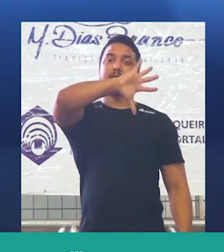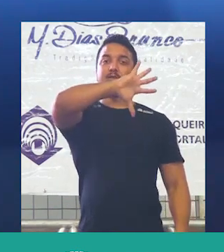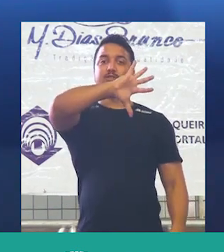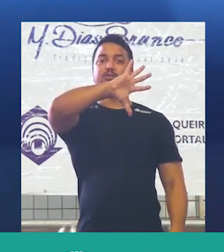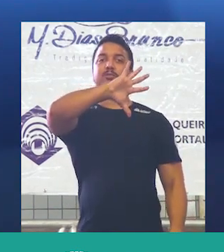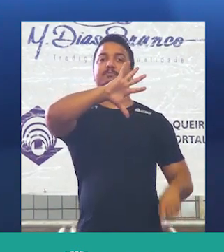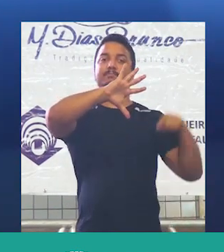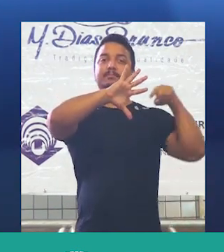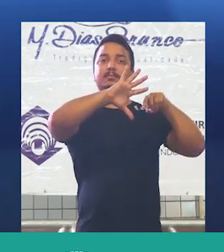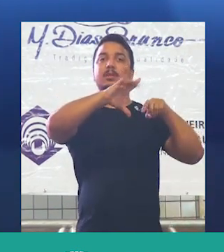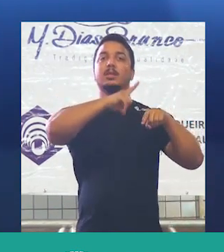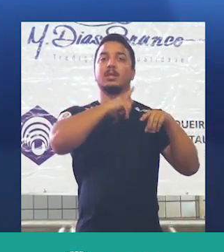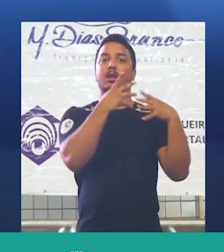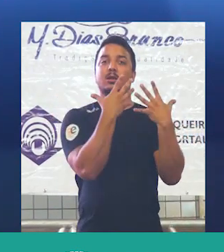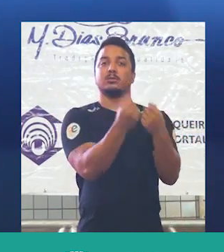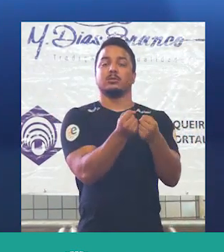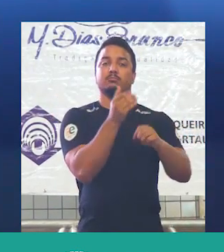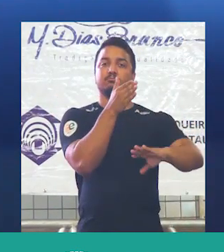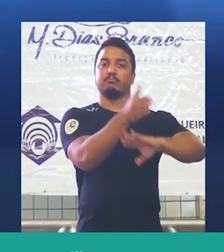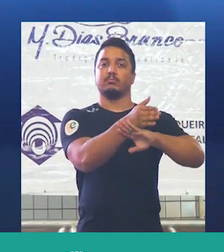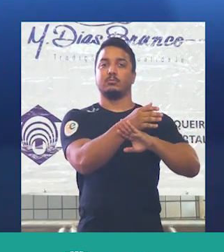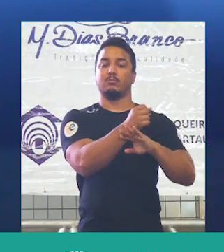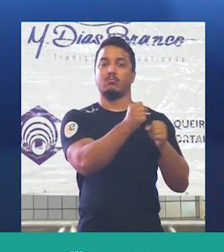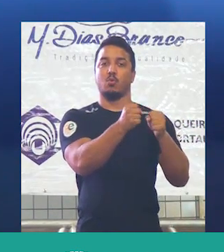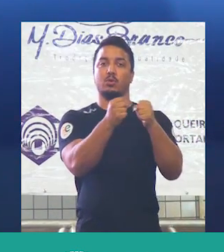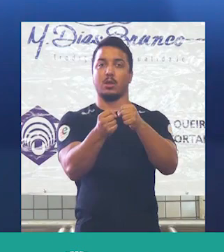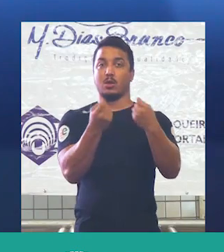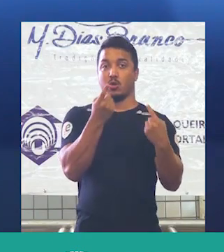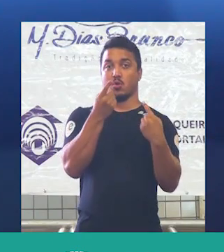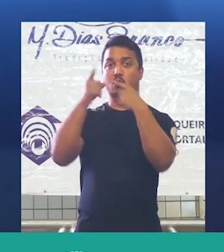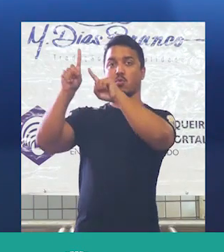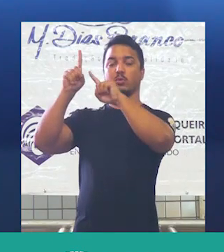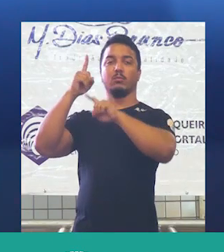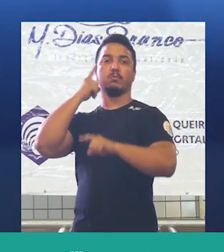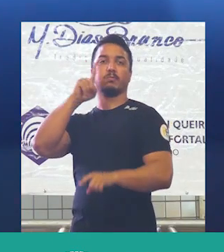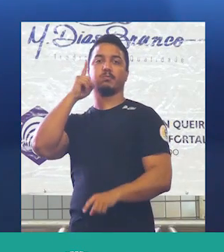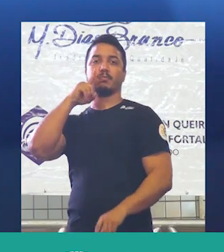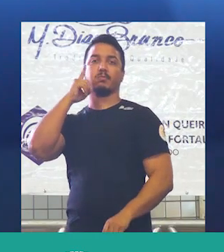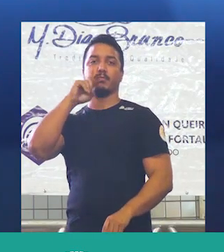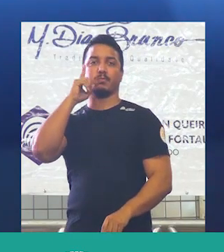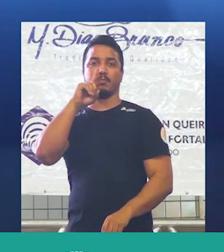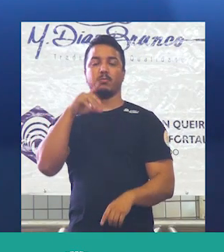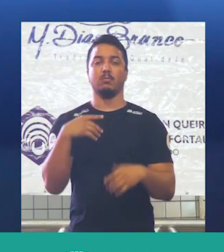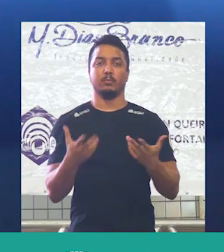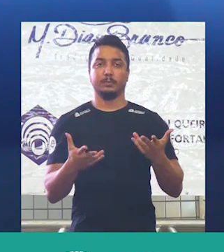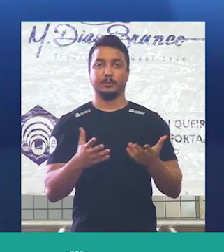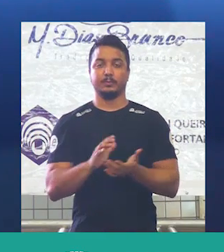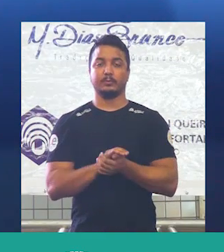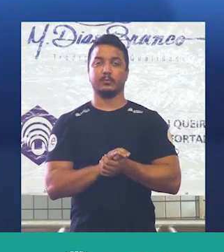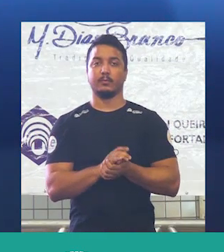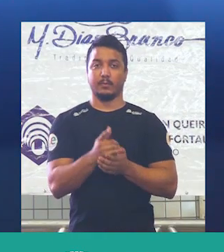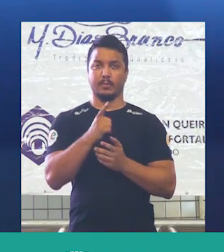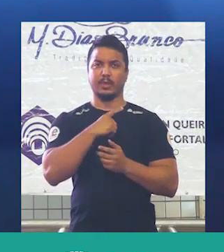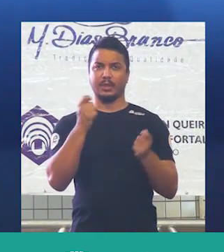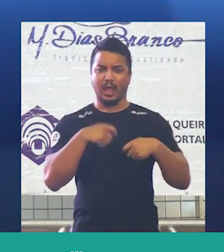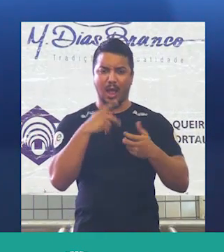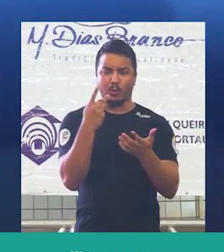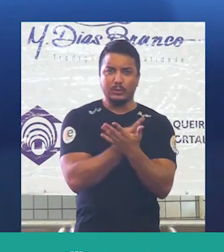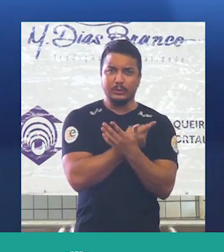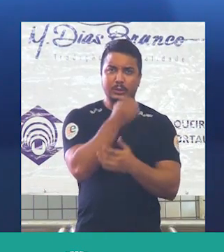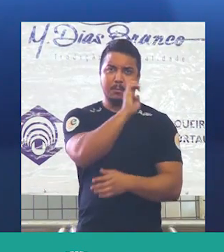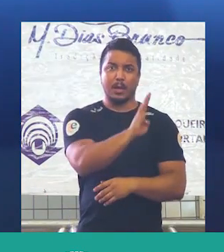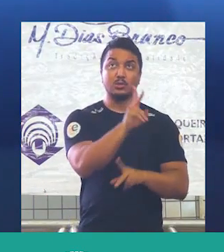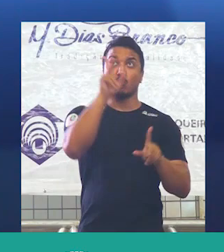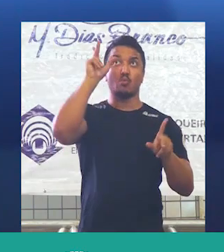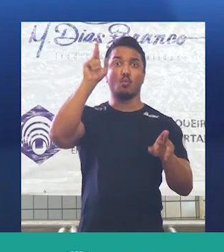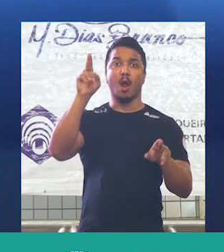nacionalista, assumindo o poder, indo contra os interesses dos Estados Unidos. Poderia acontecer no Brasil